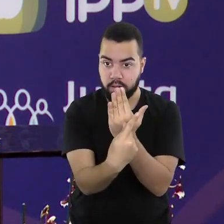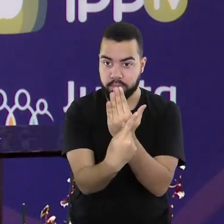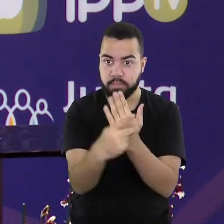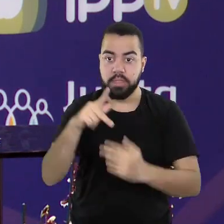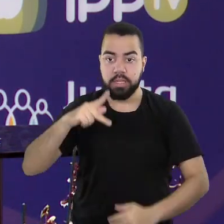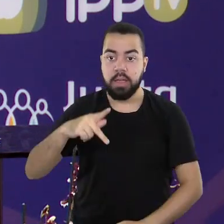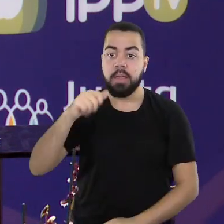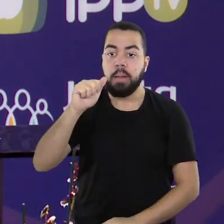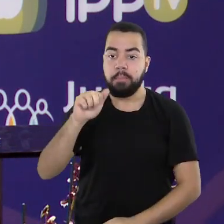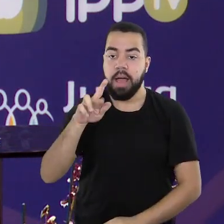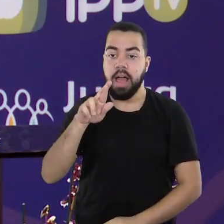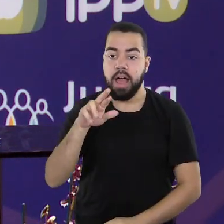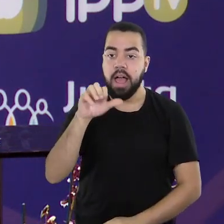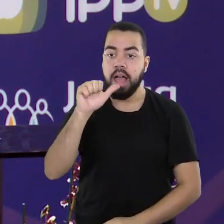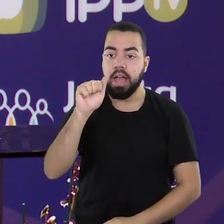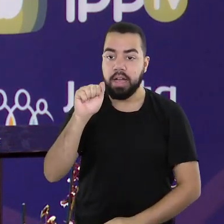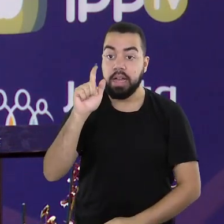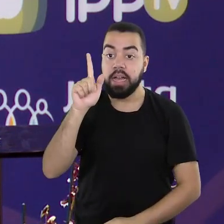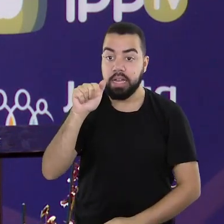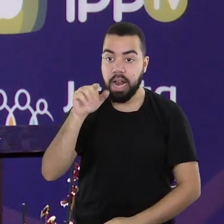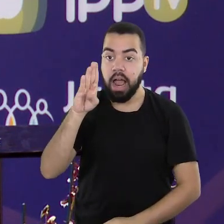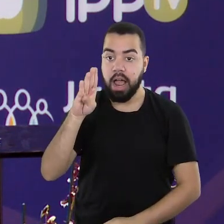pergunta que é feita para Jesus aqui